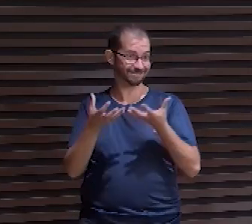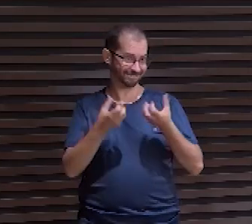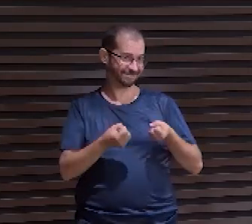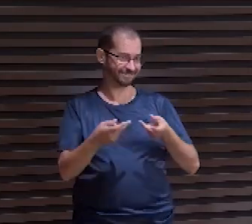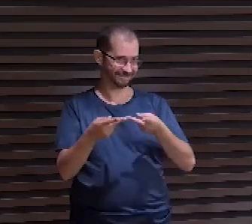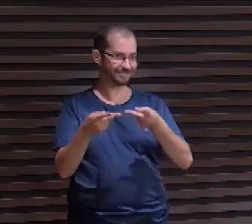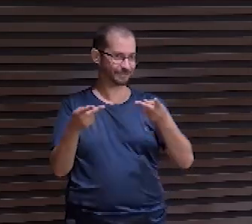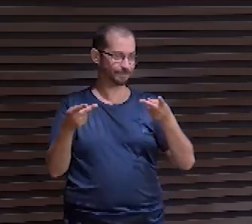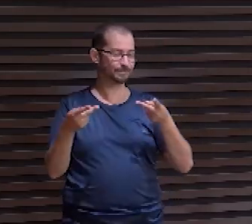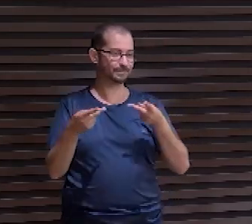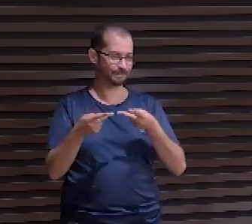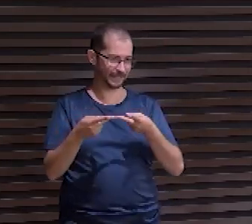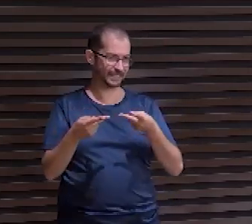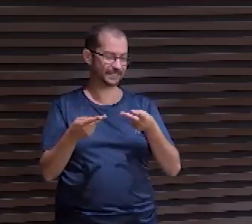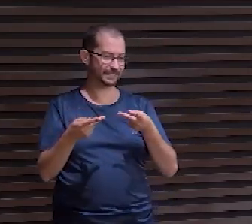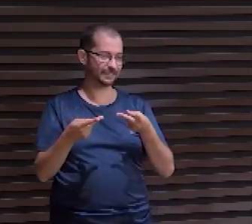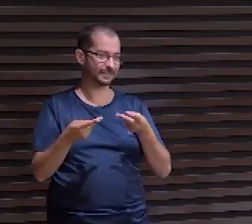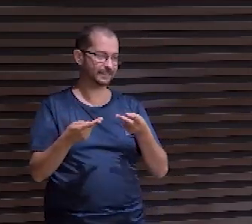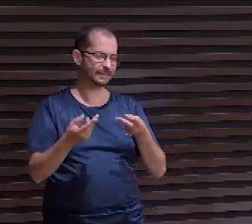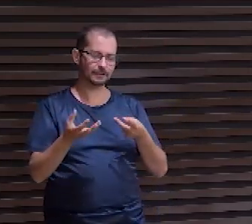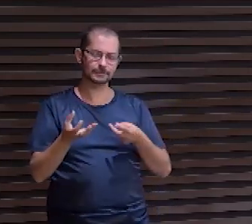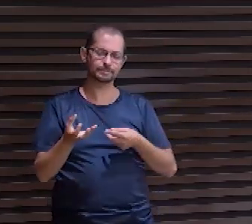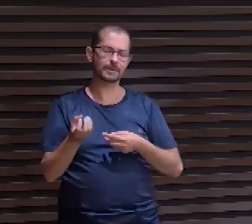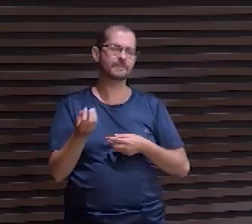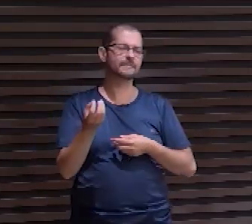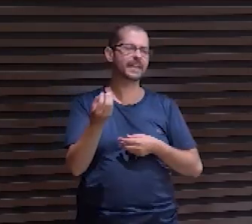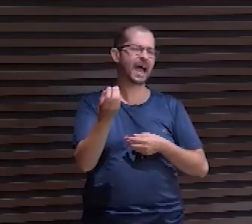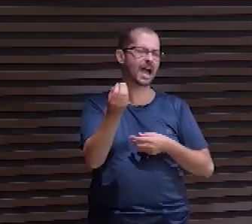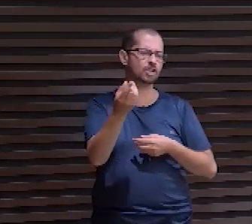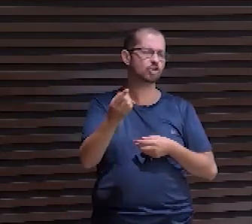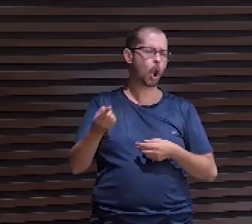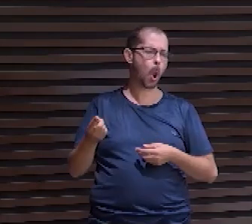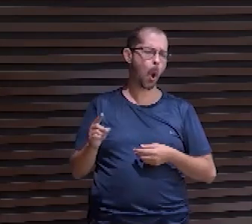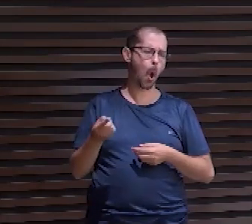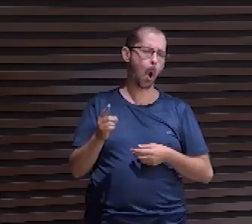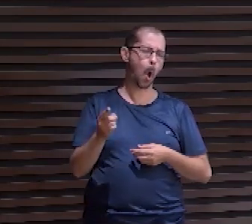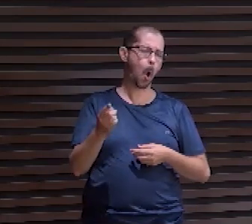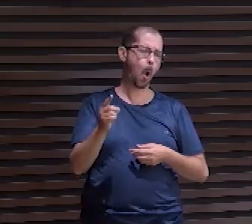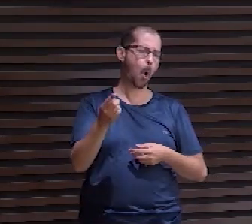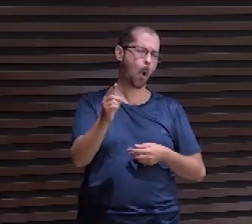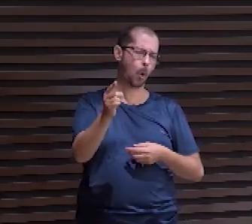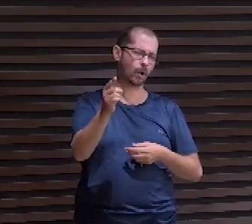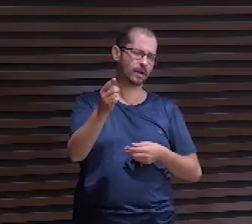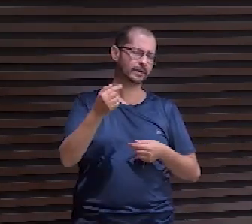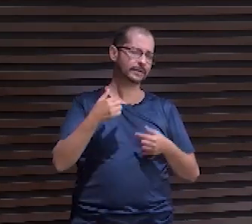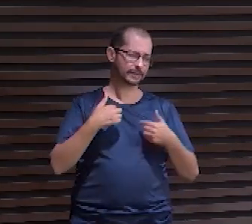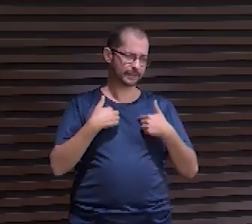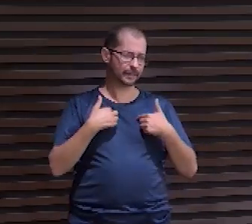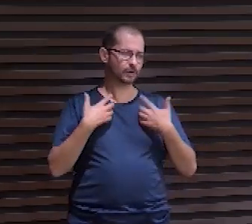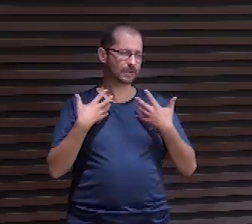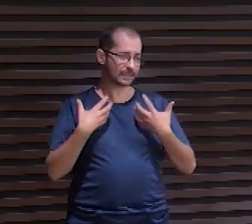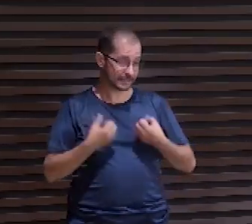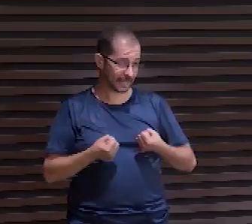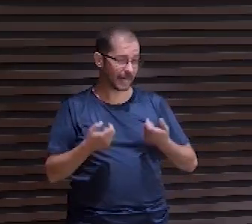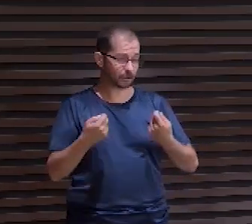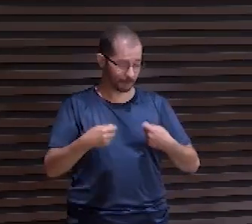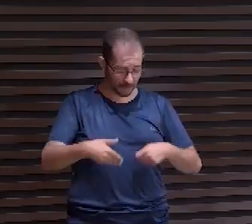Fora uma longa jornada e eu já estava passando da hora da gente comer.